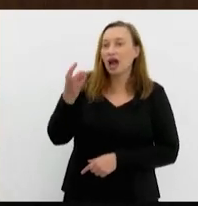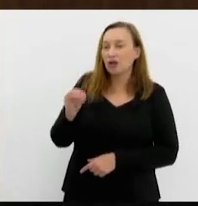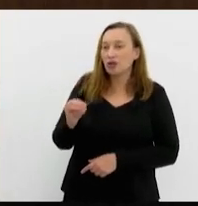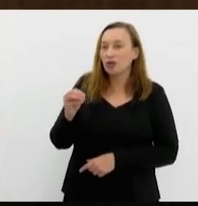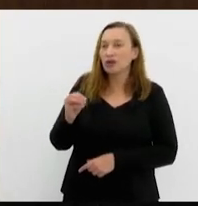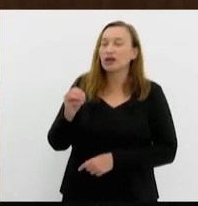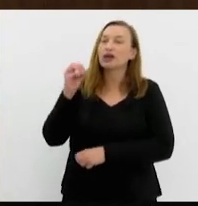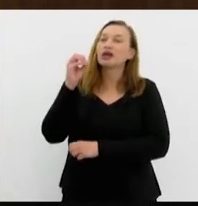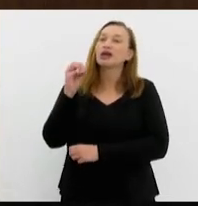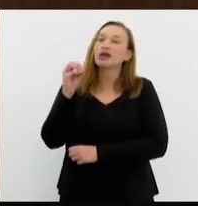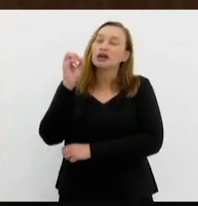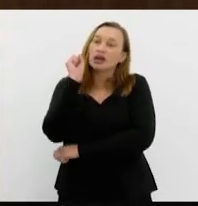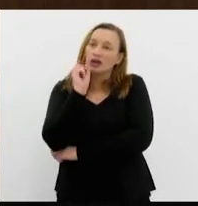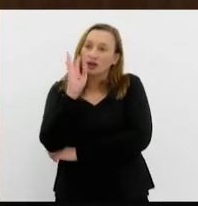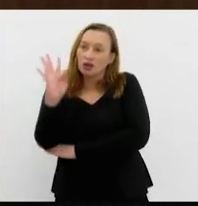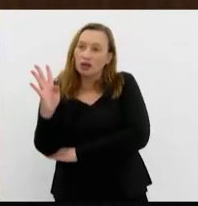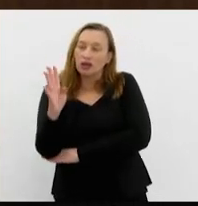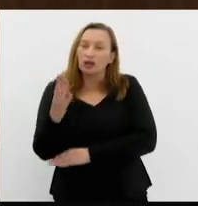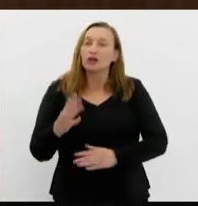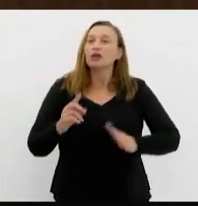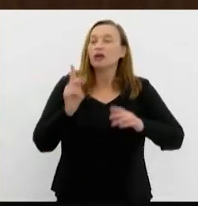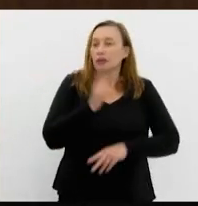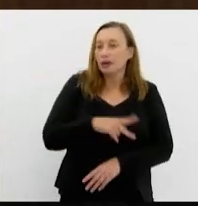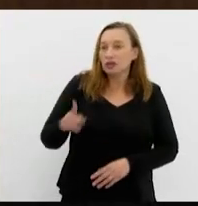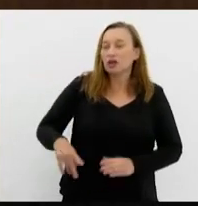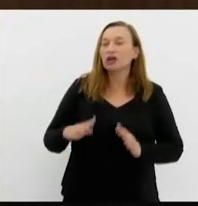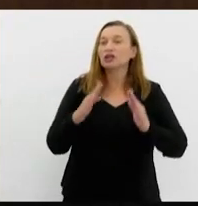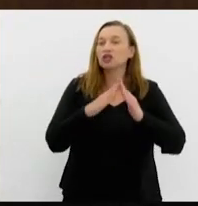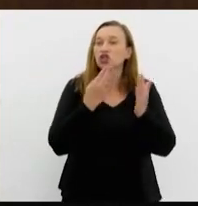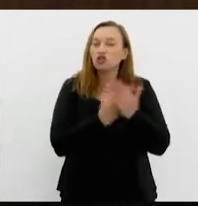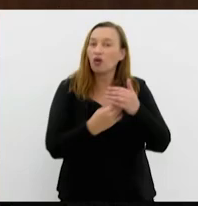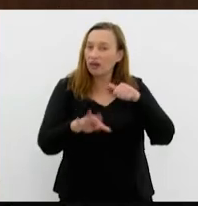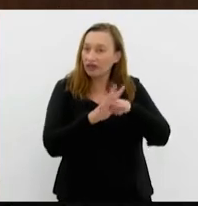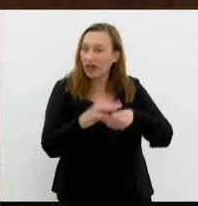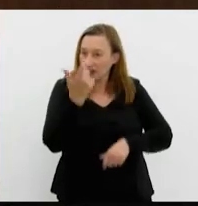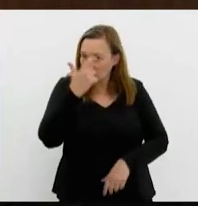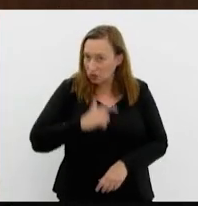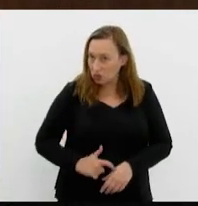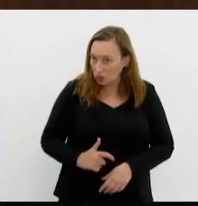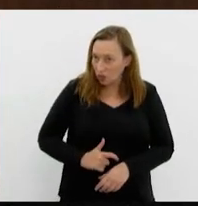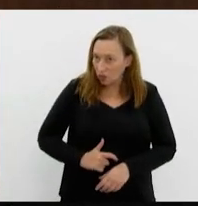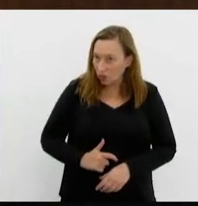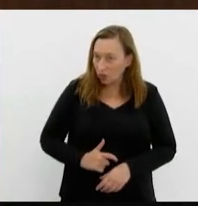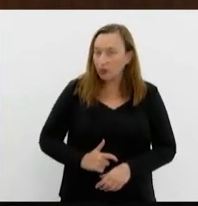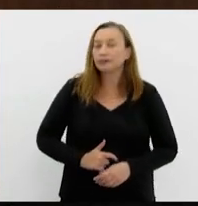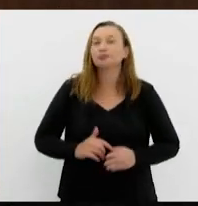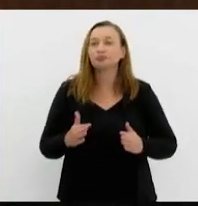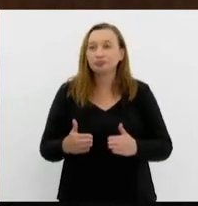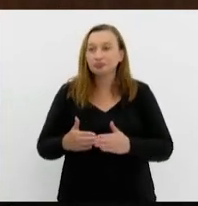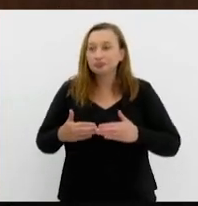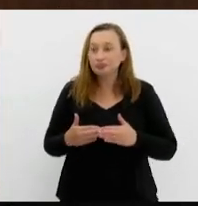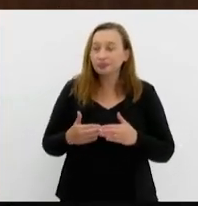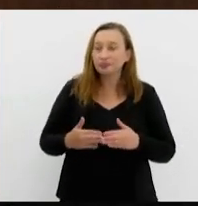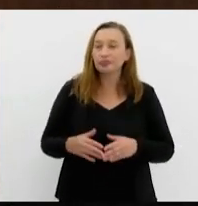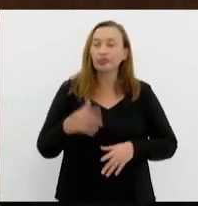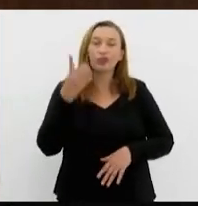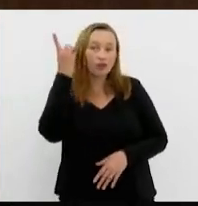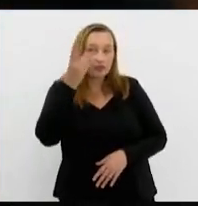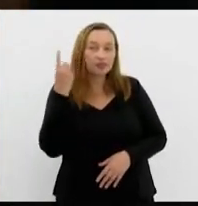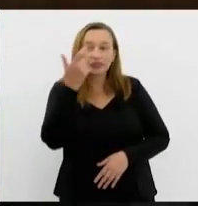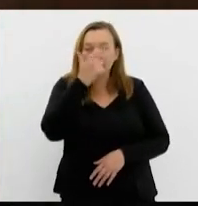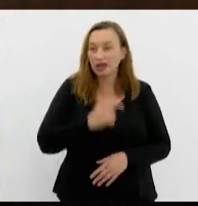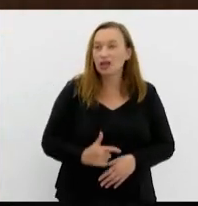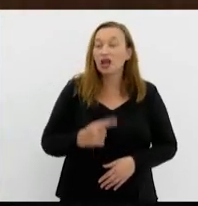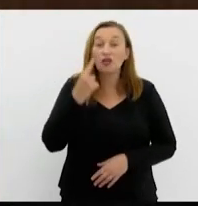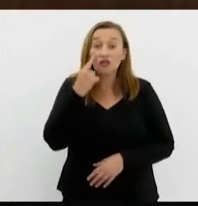como professora de uma escola técnica também que sou, do Cefet Rio, estou licenciada para estar aqui como deputada, vejo assim com